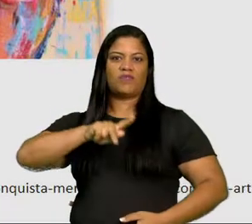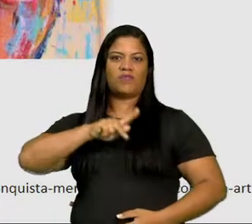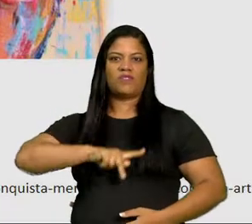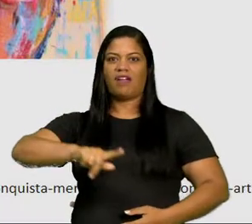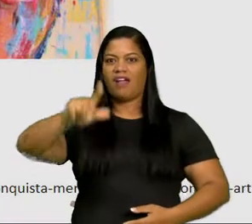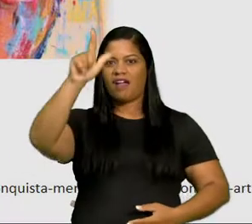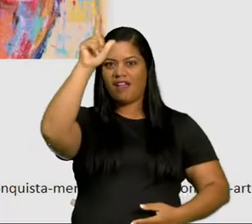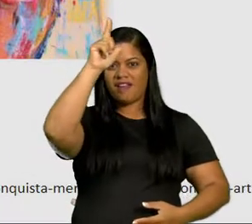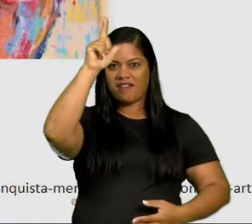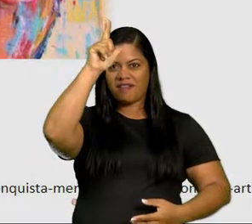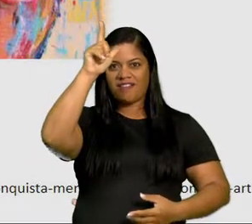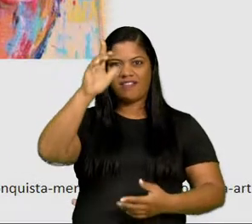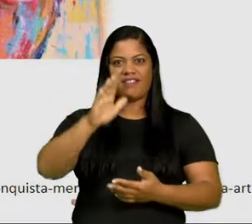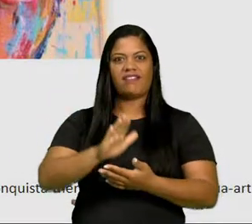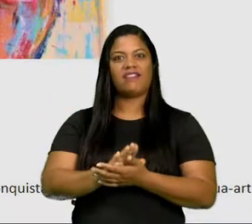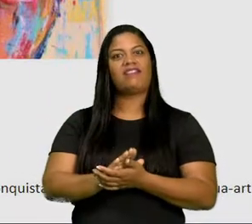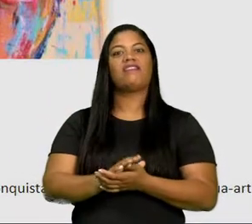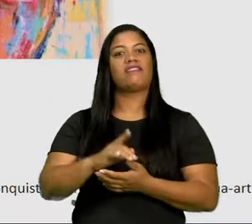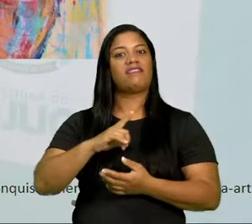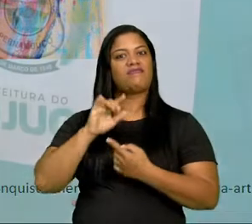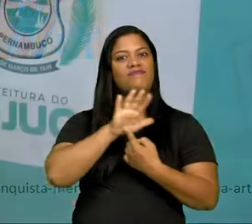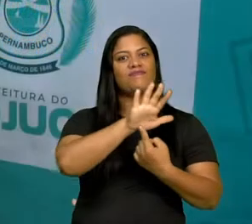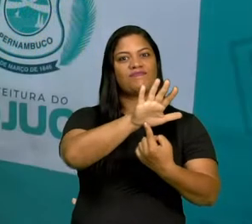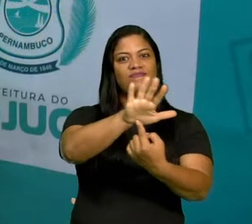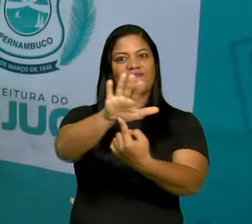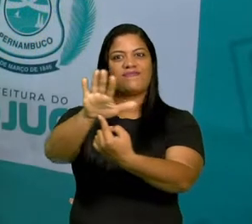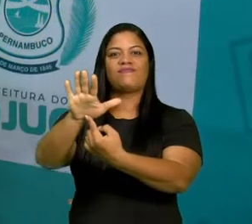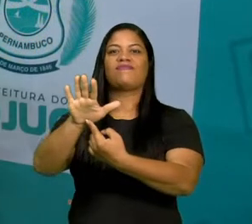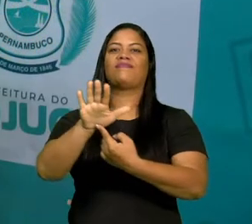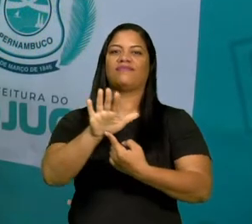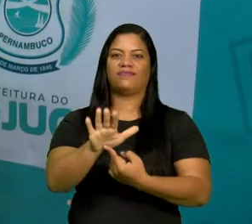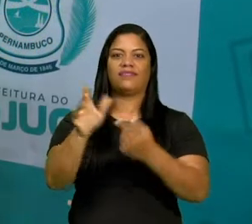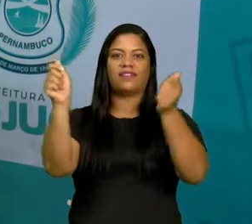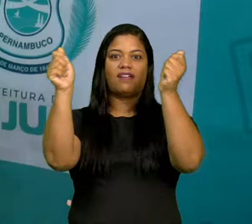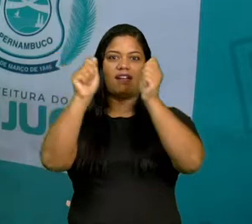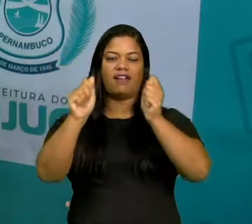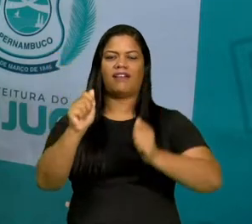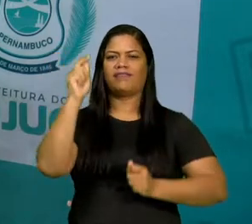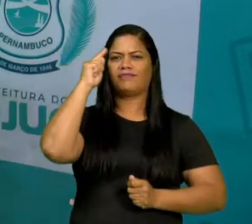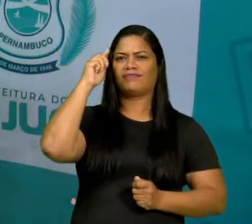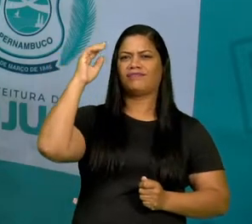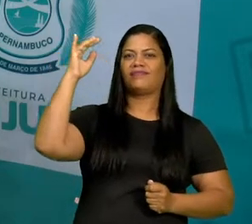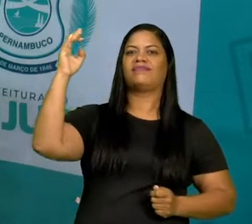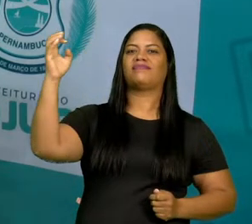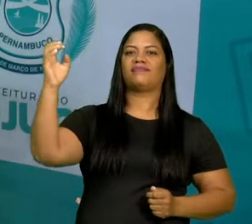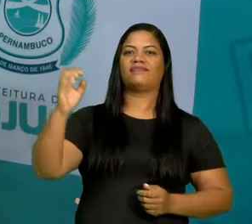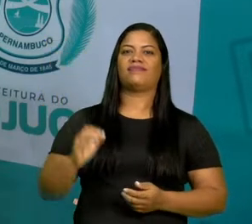Alemanha. Então ele faz exposições das suas artes abstratas